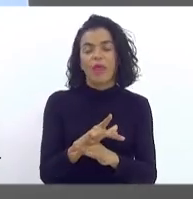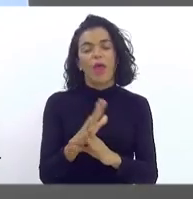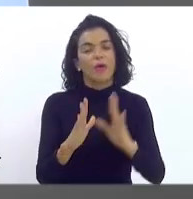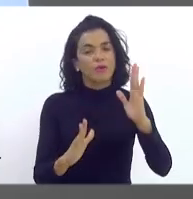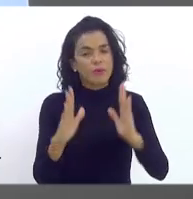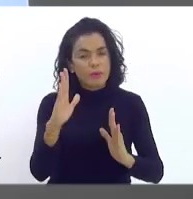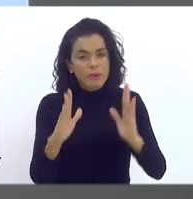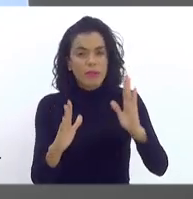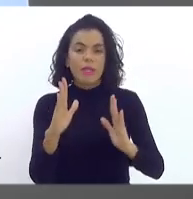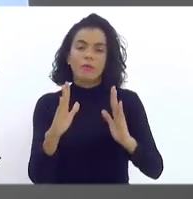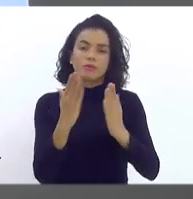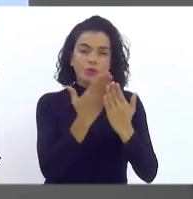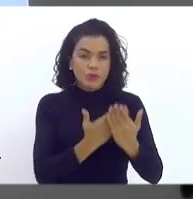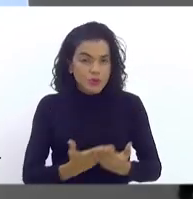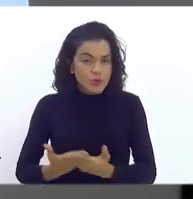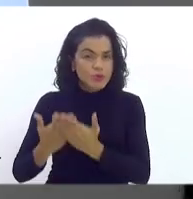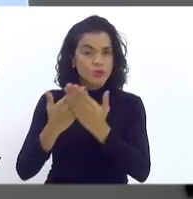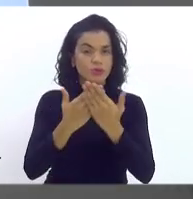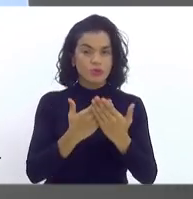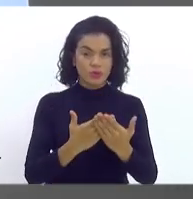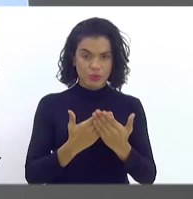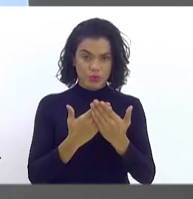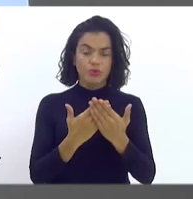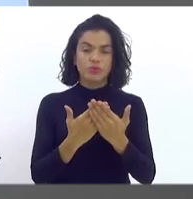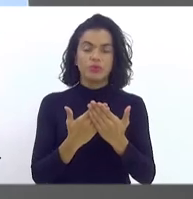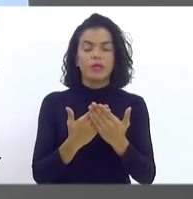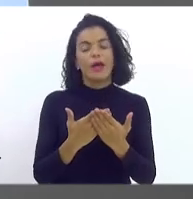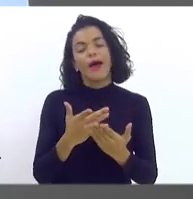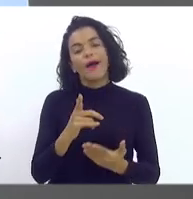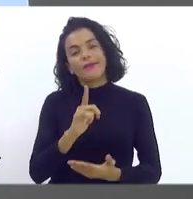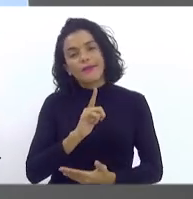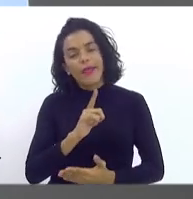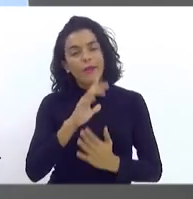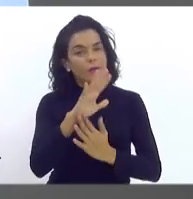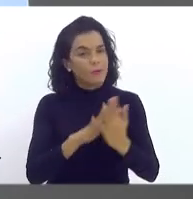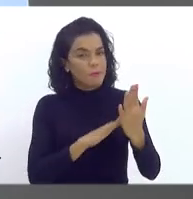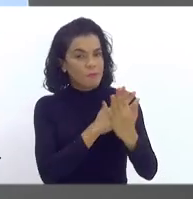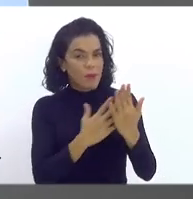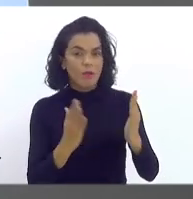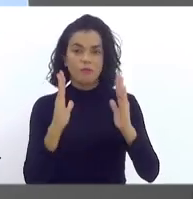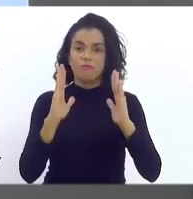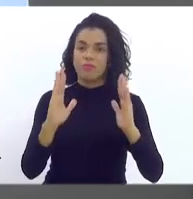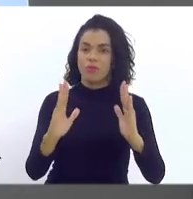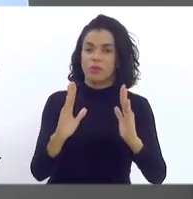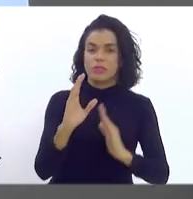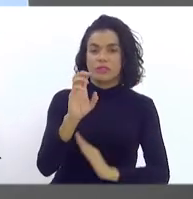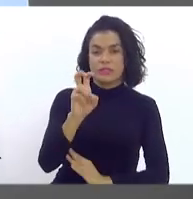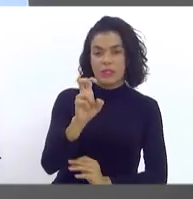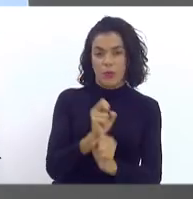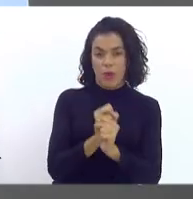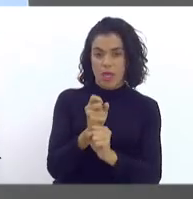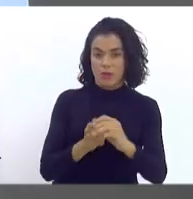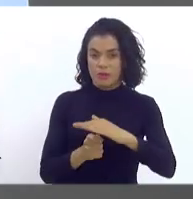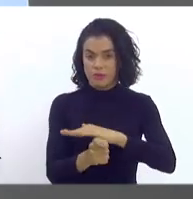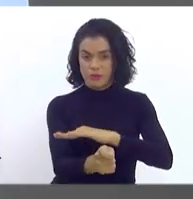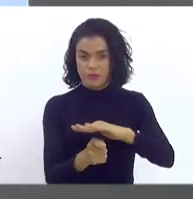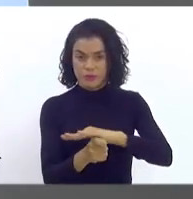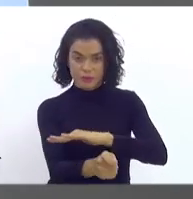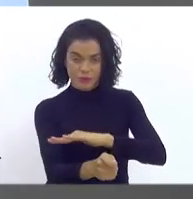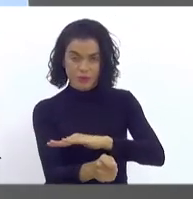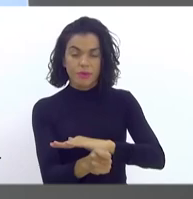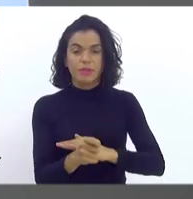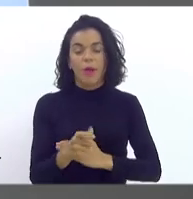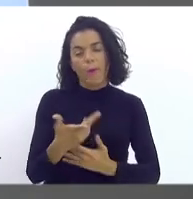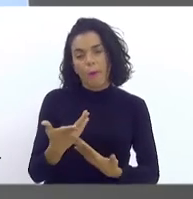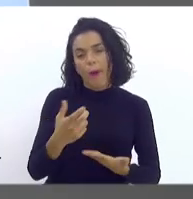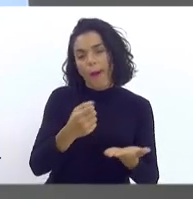que desse estudo ele ser realizado, a gente tem um plano de 5 anos de investimento para ser feito. Então, com